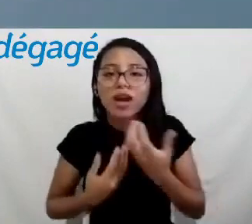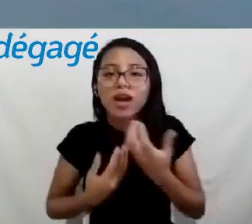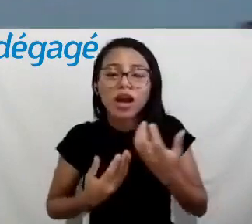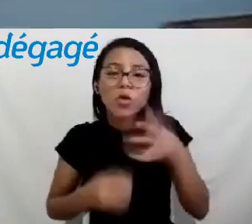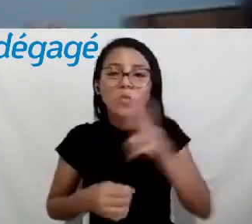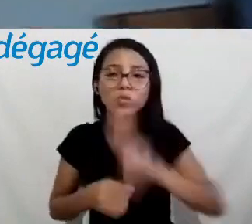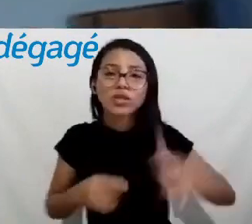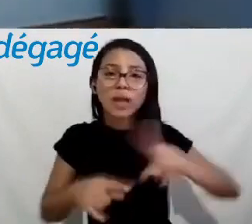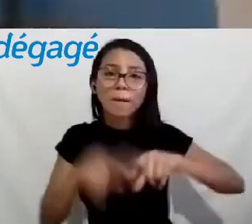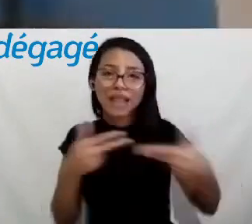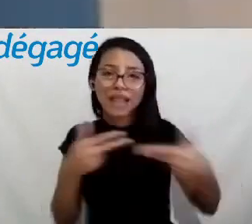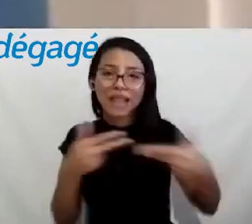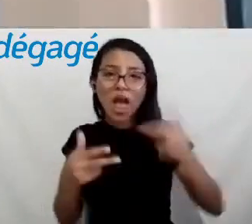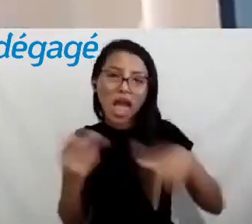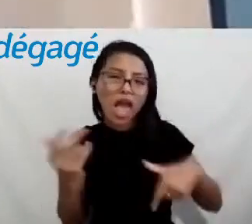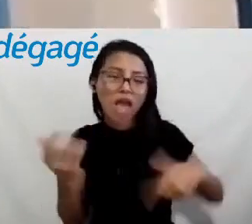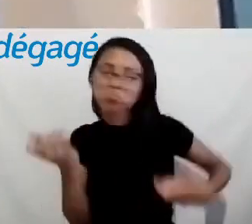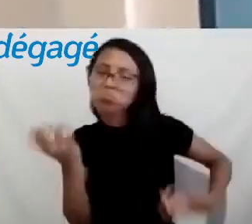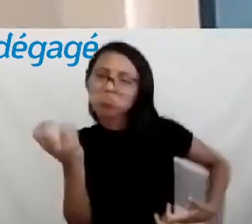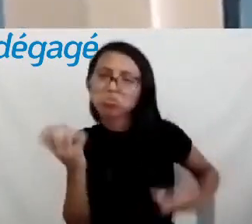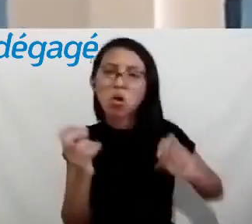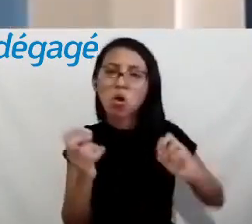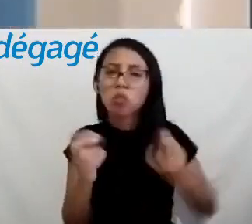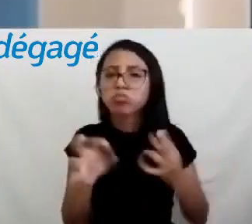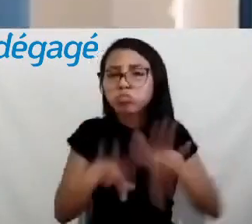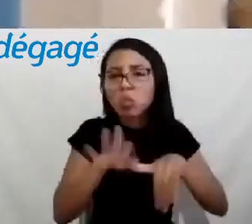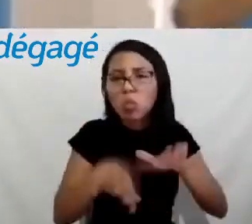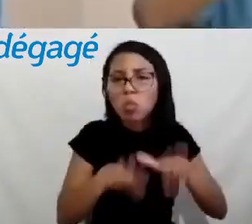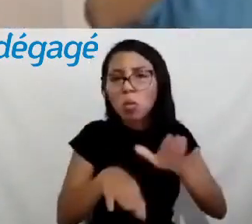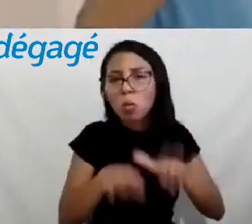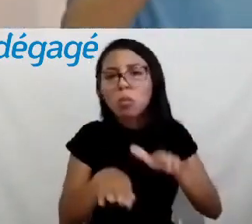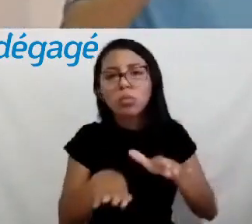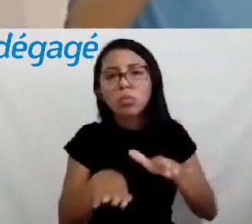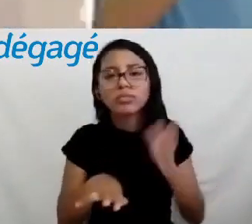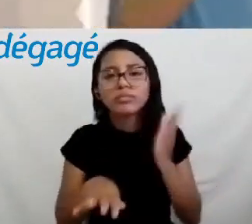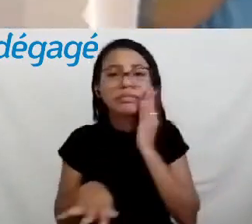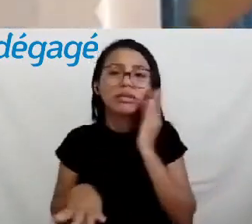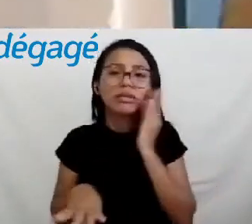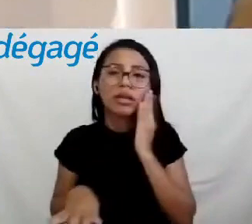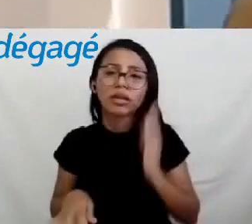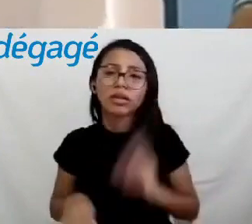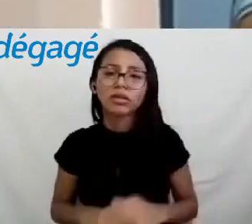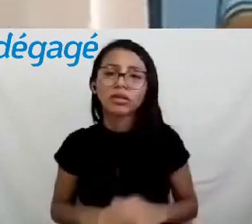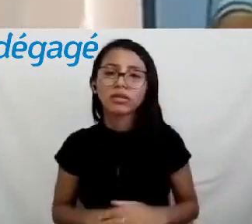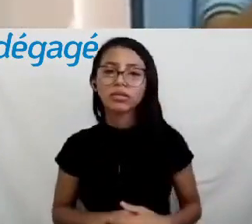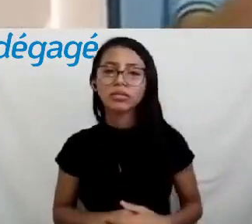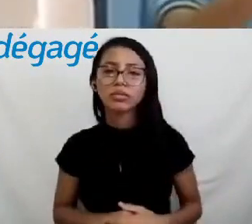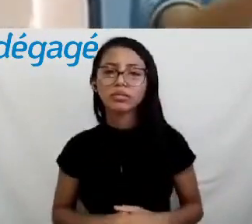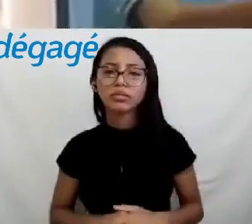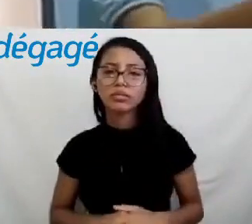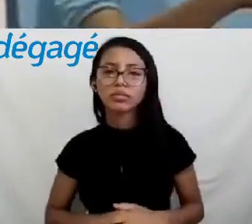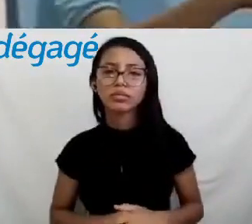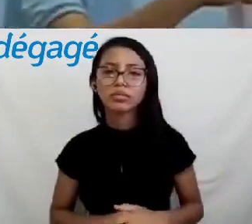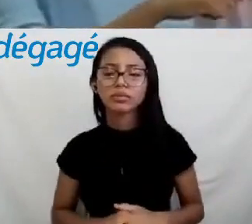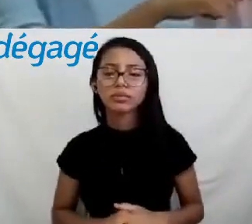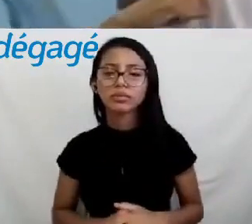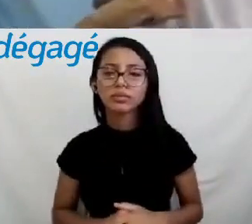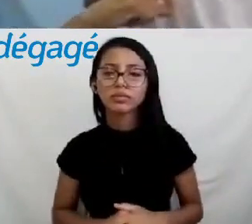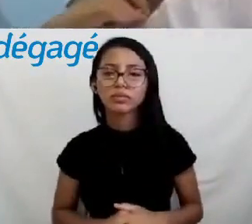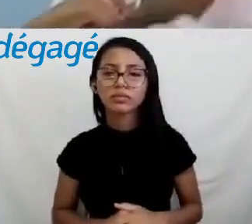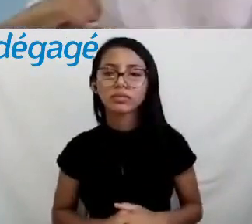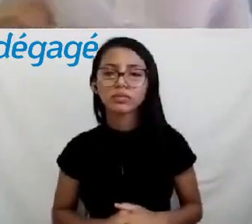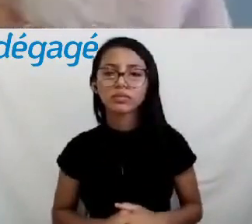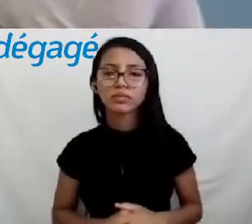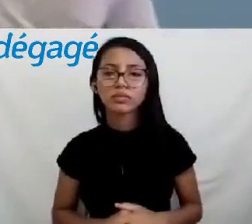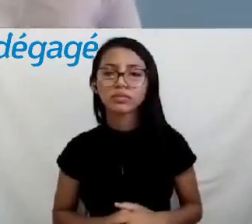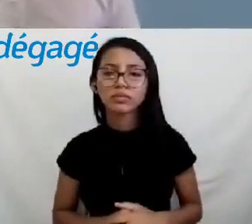como se falou na primeira palestra, às vezes 5 minutos você não tem mais aquele estado, né? Ou seja, eu percebi nisso que não tinha